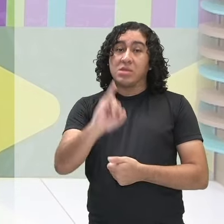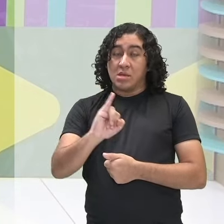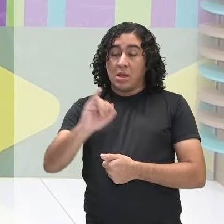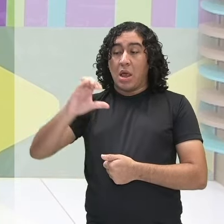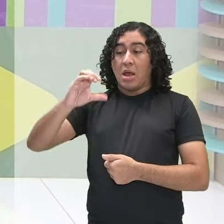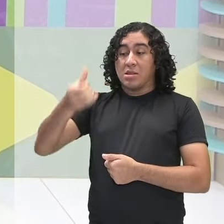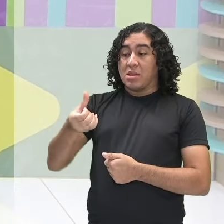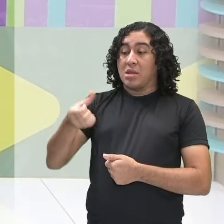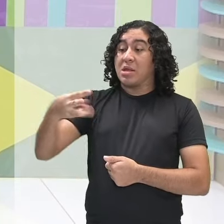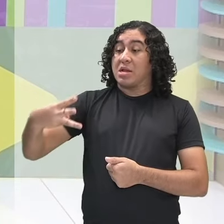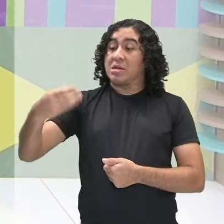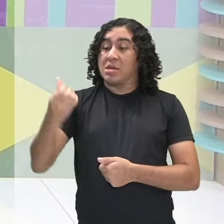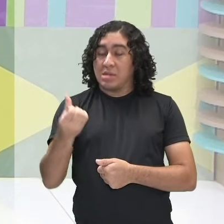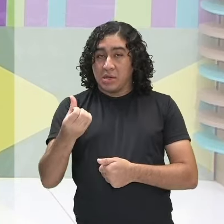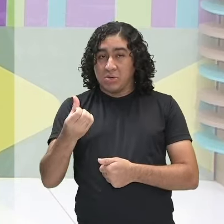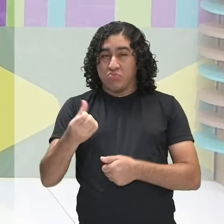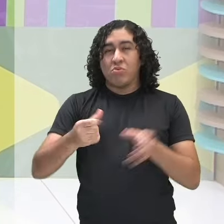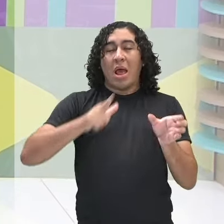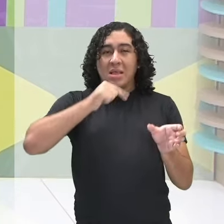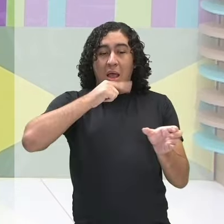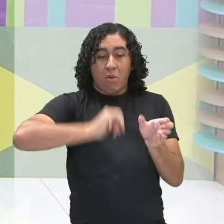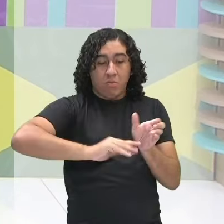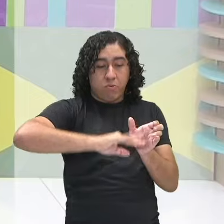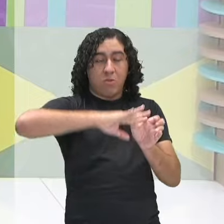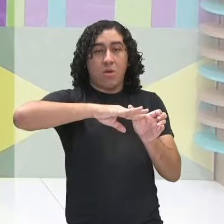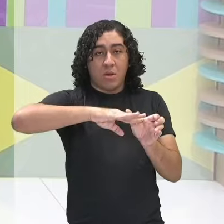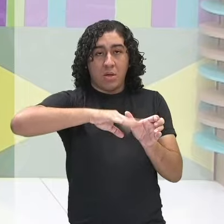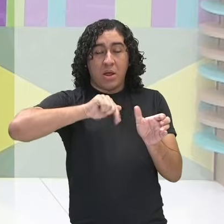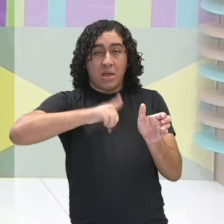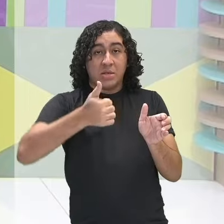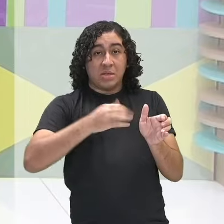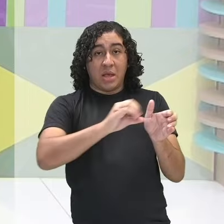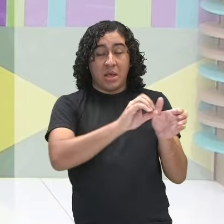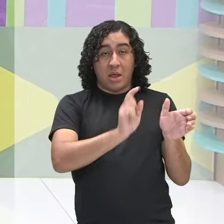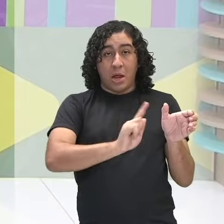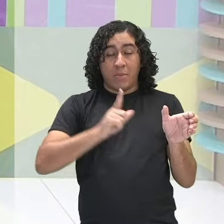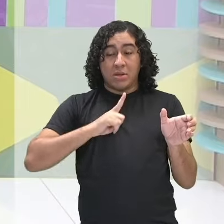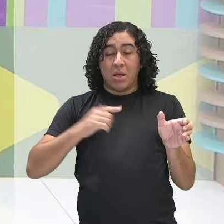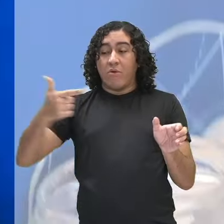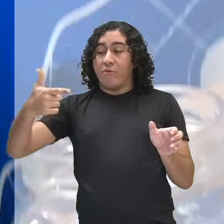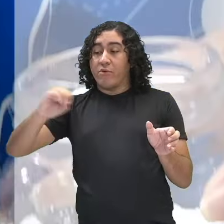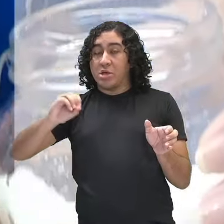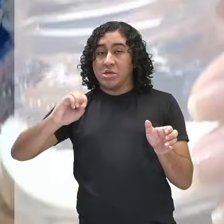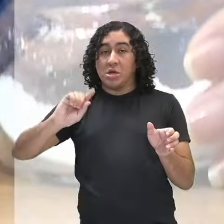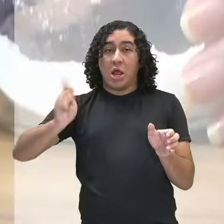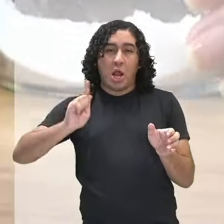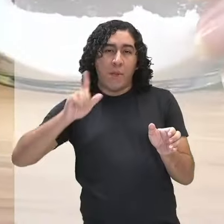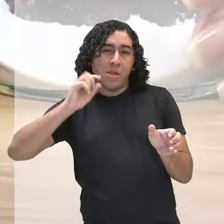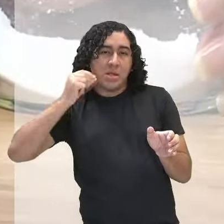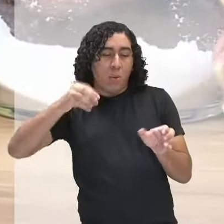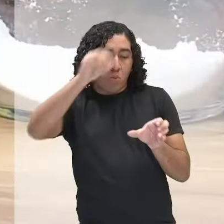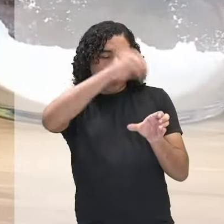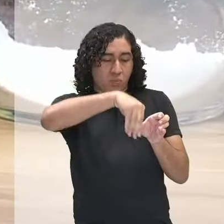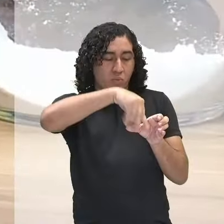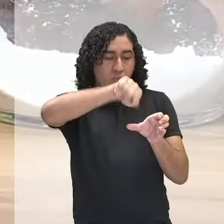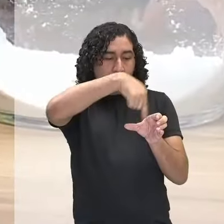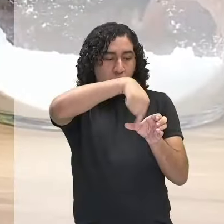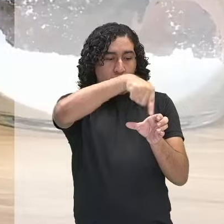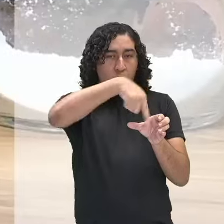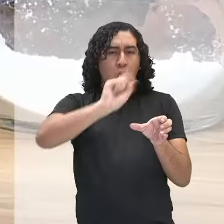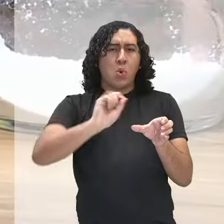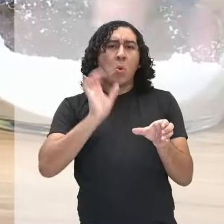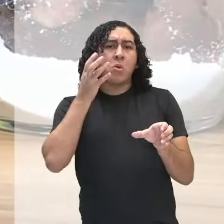eu colocar neste volume de água, 100 gramas, 20 gramas de sal, o que vai acontecer com